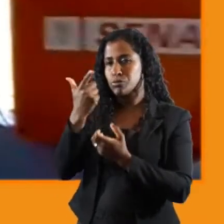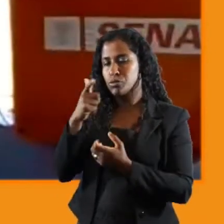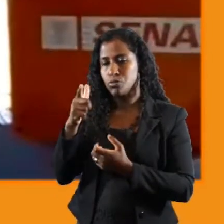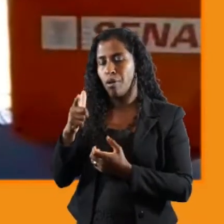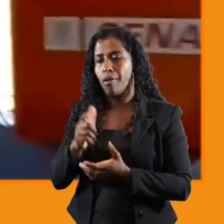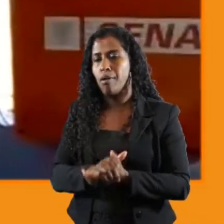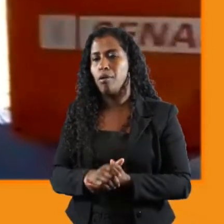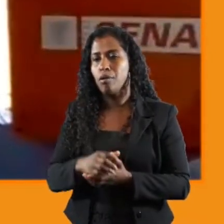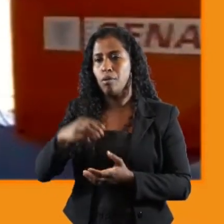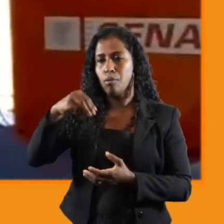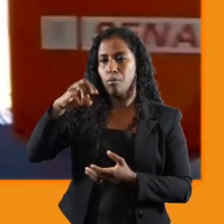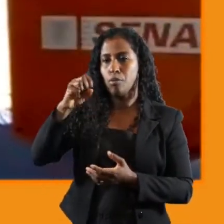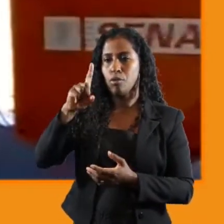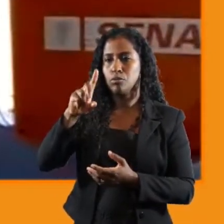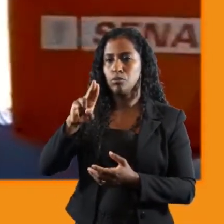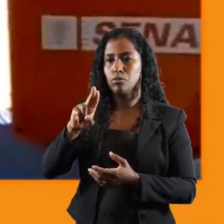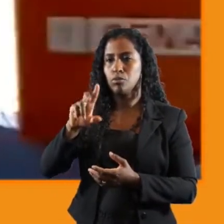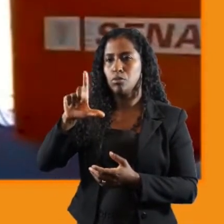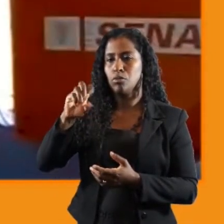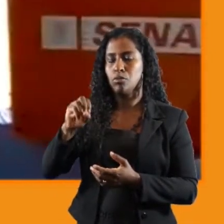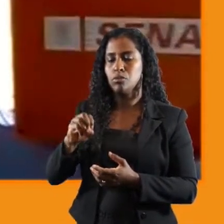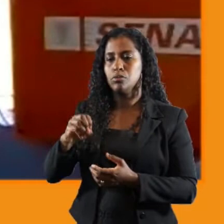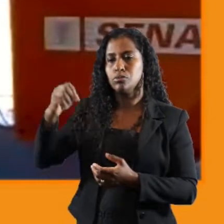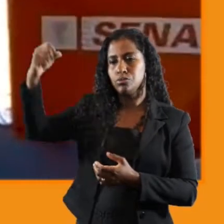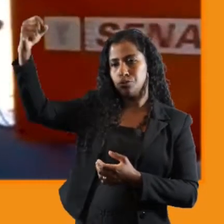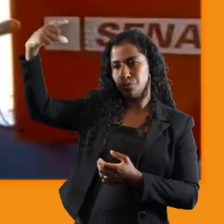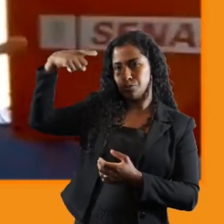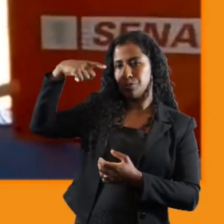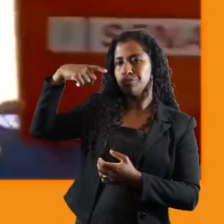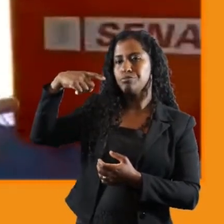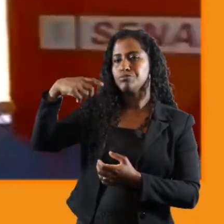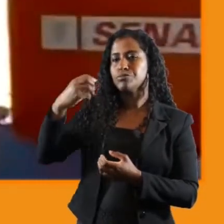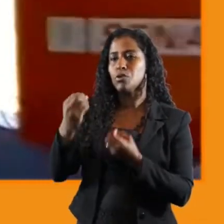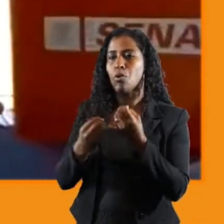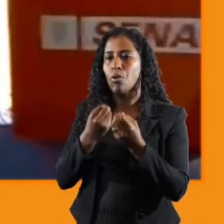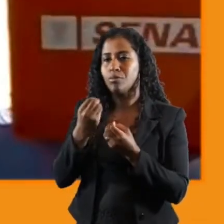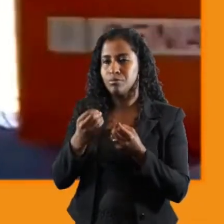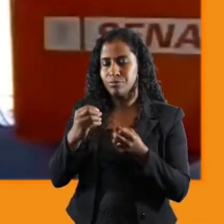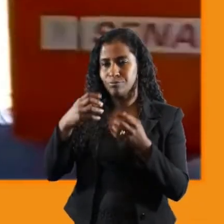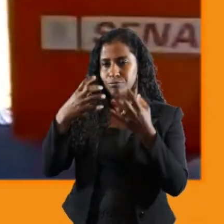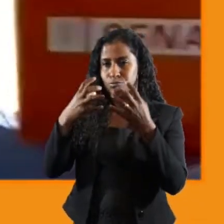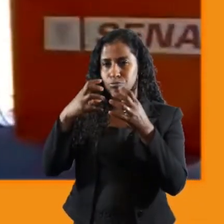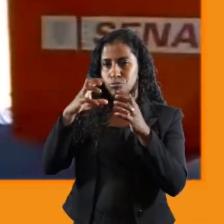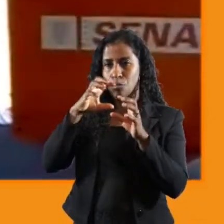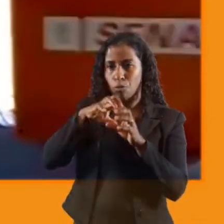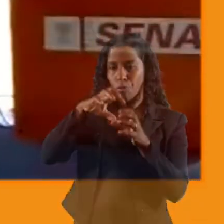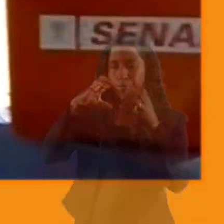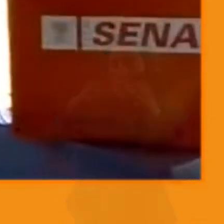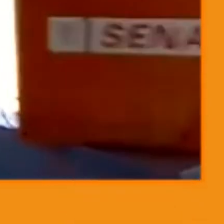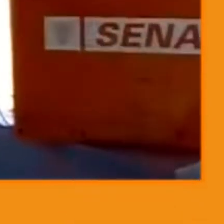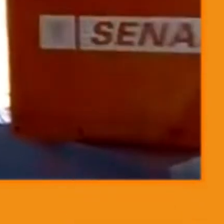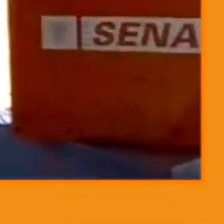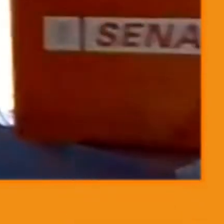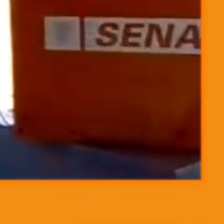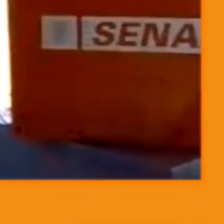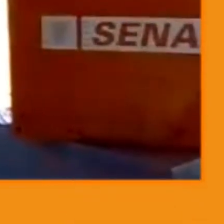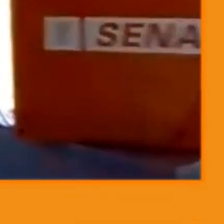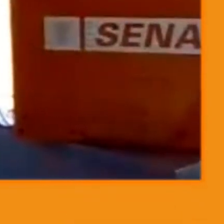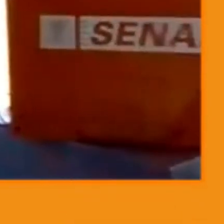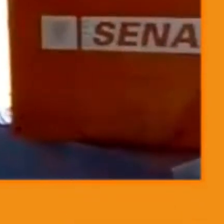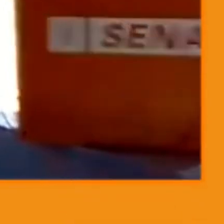correto é módulo solar. O módulo solar ele é formado por várias células. Essas células formam o módulo